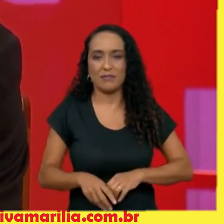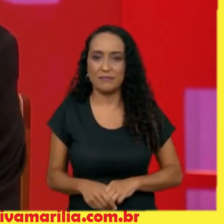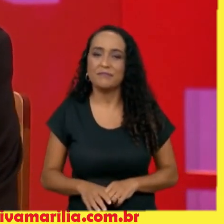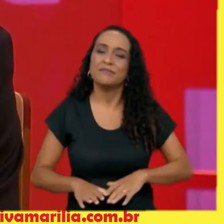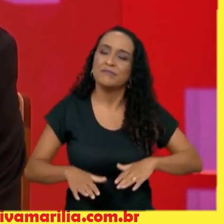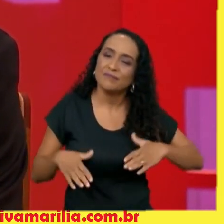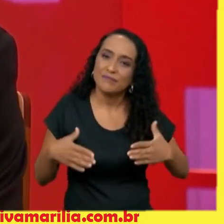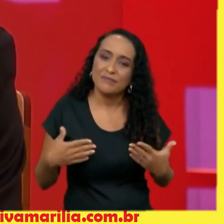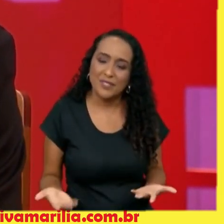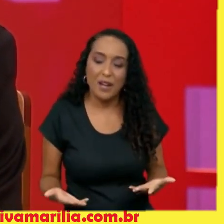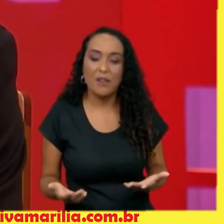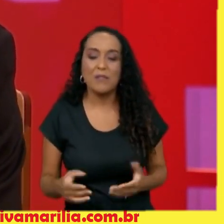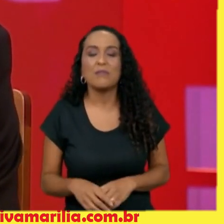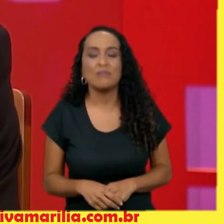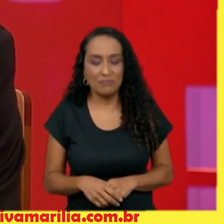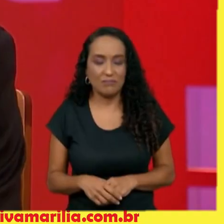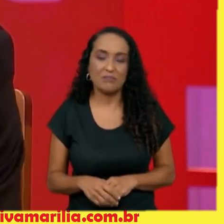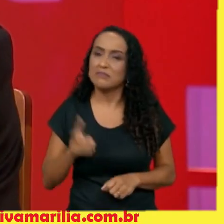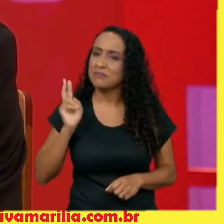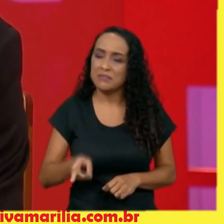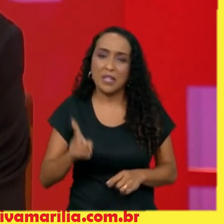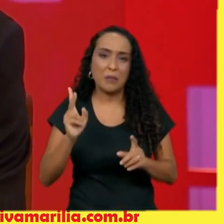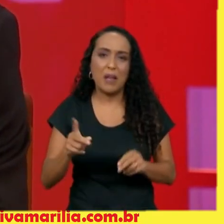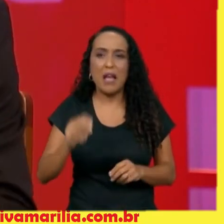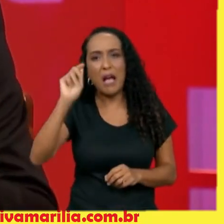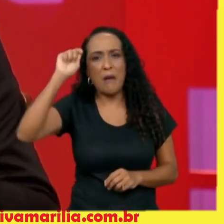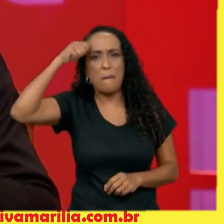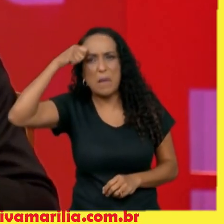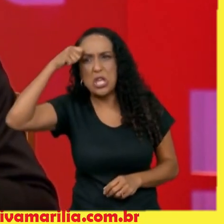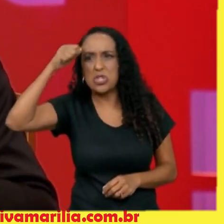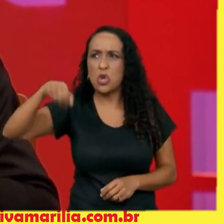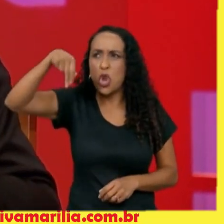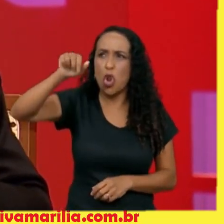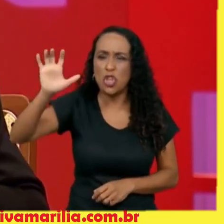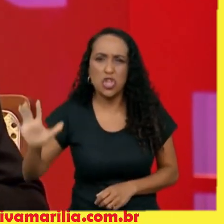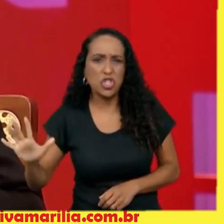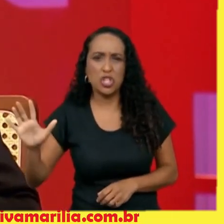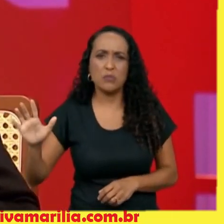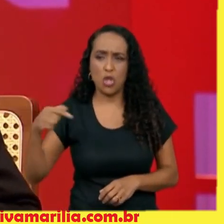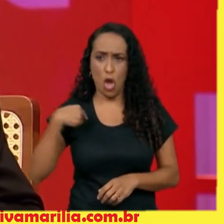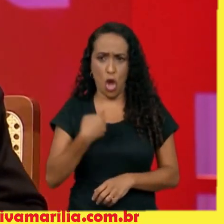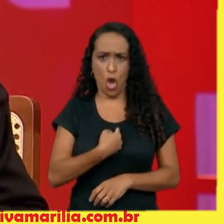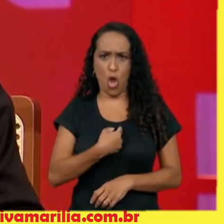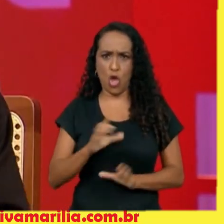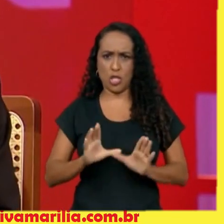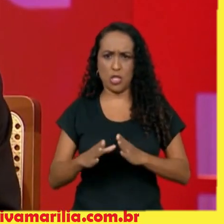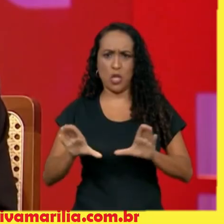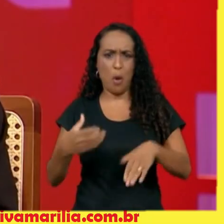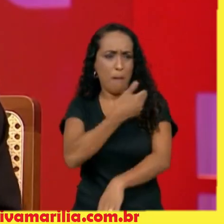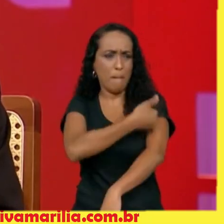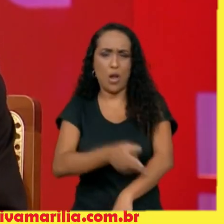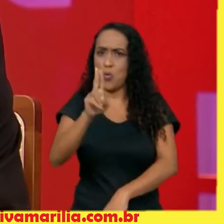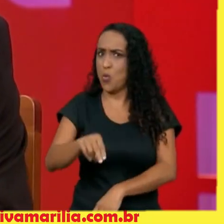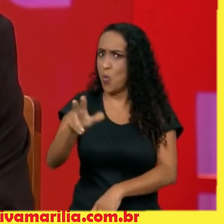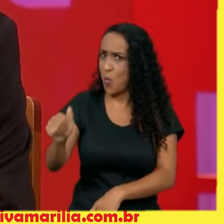algum mestiço negro, nordestino, alguém veio aí, porque nós jamais faríamos isso, né? Exatamente isso.